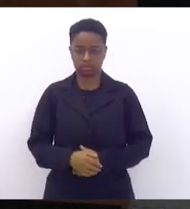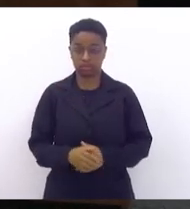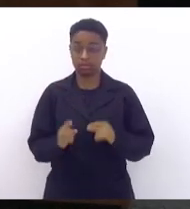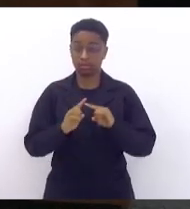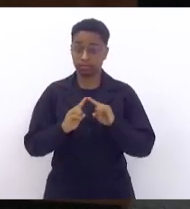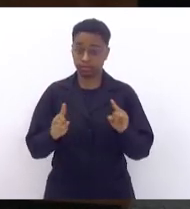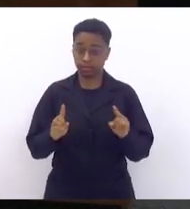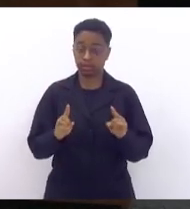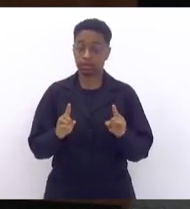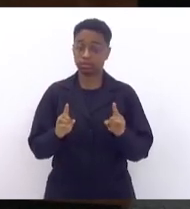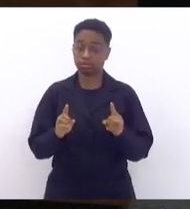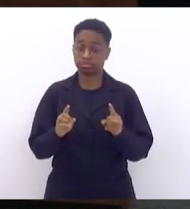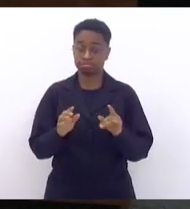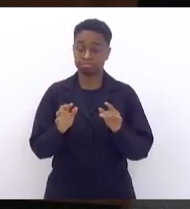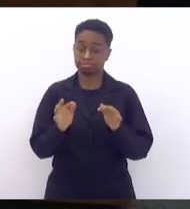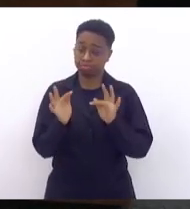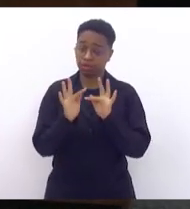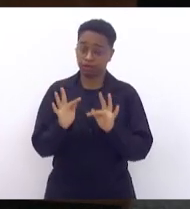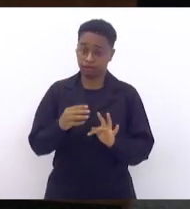o movimento